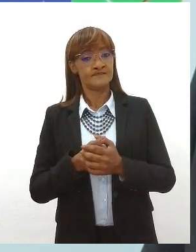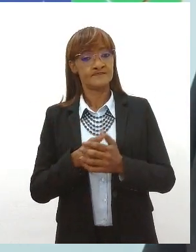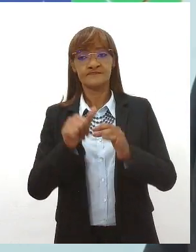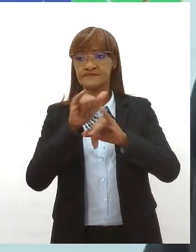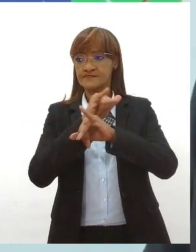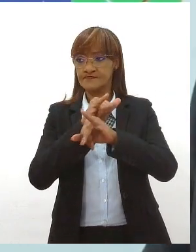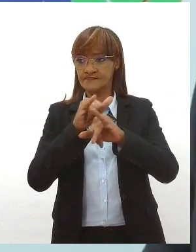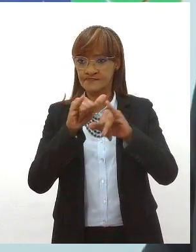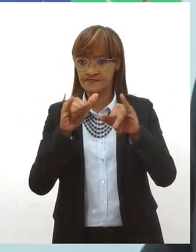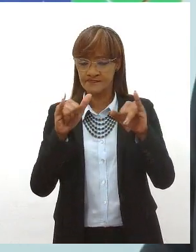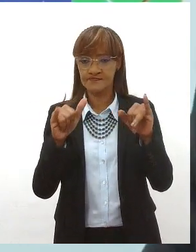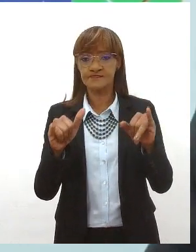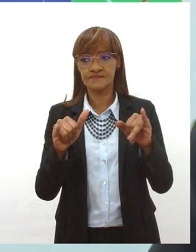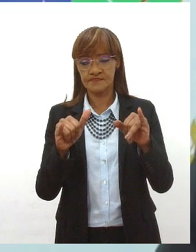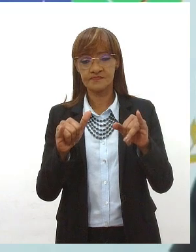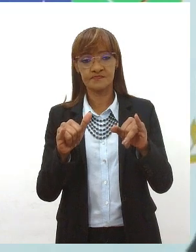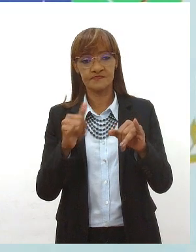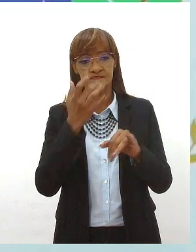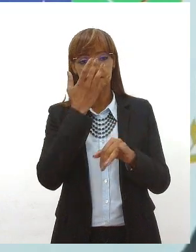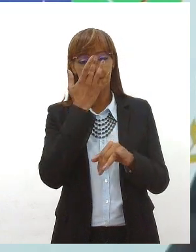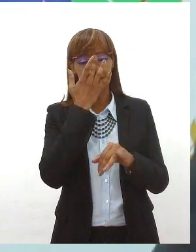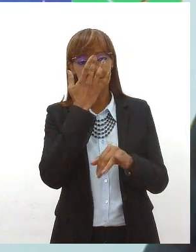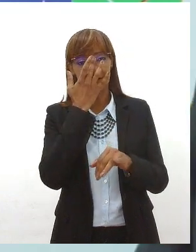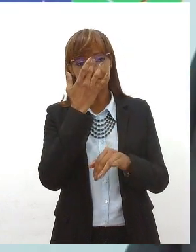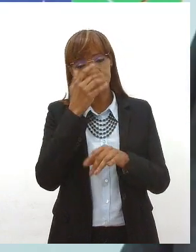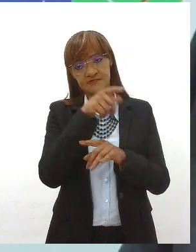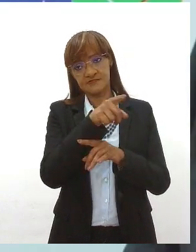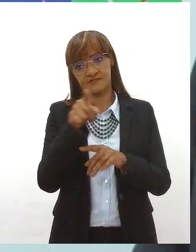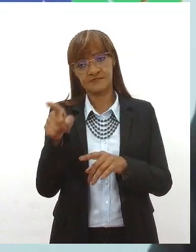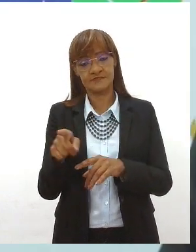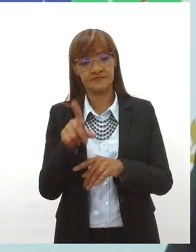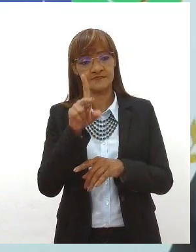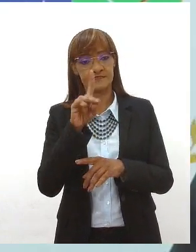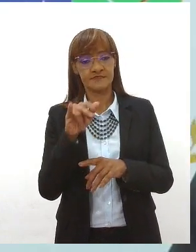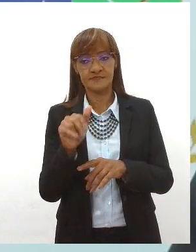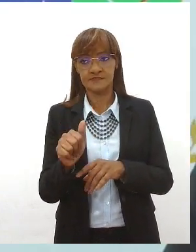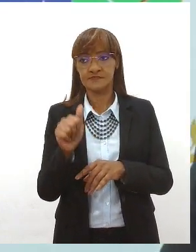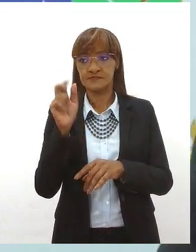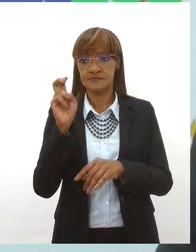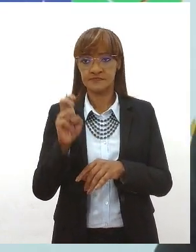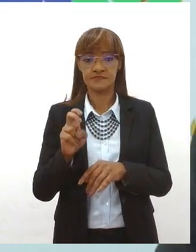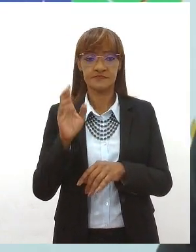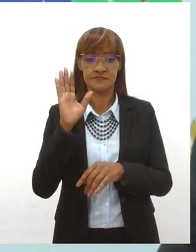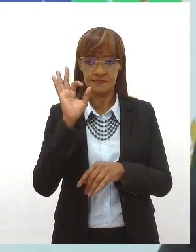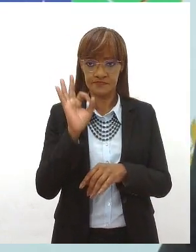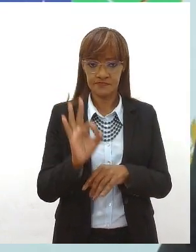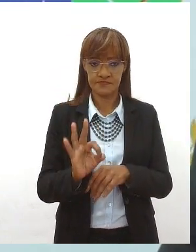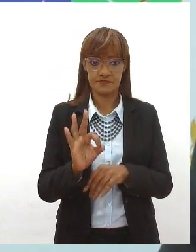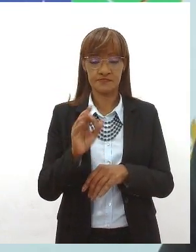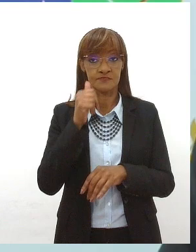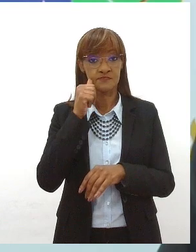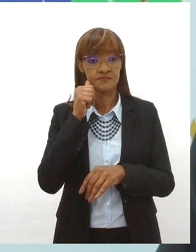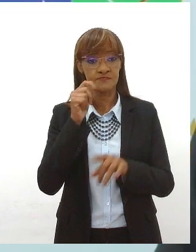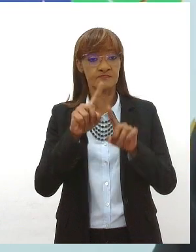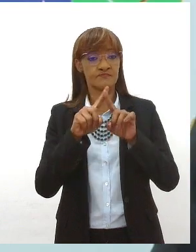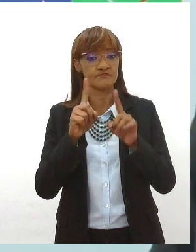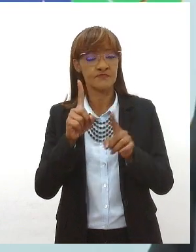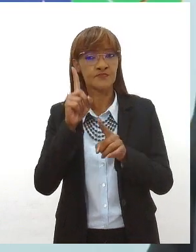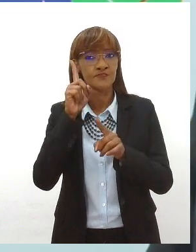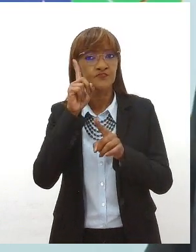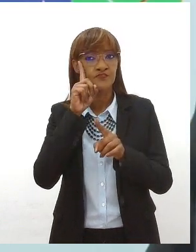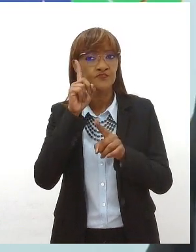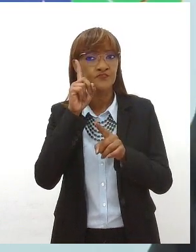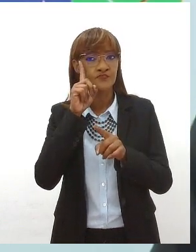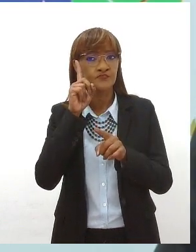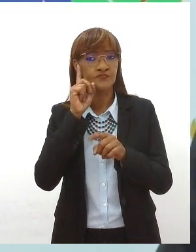8 de março é o dia, sim, que se comemora. É uma homenagem a todas as mulheres. Mas todos os dias são os dias de todas nós